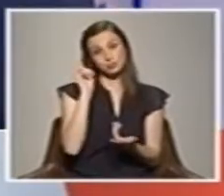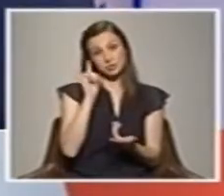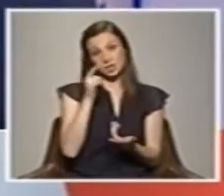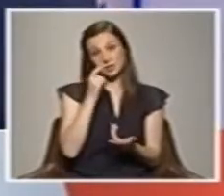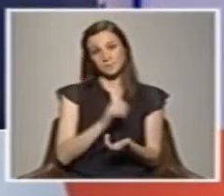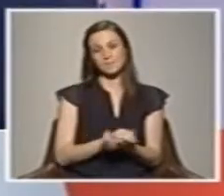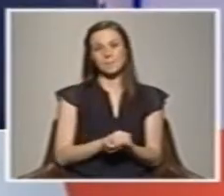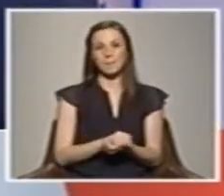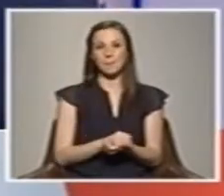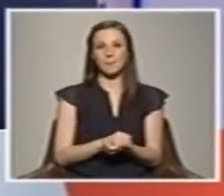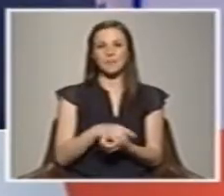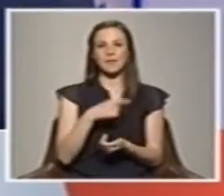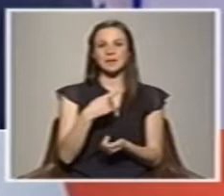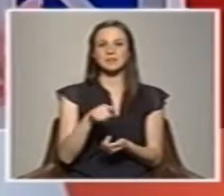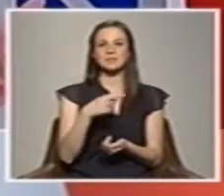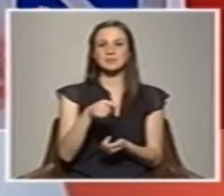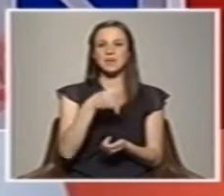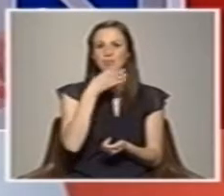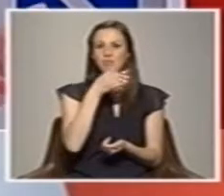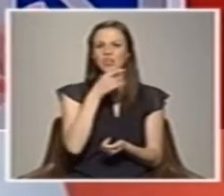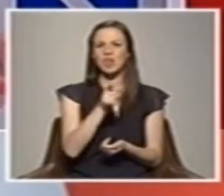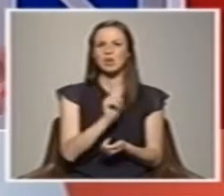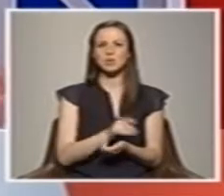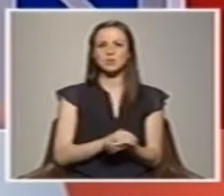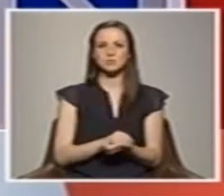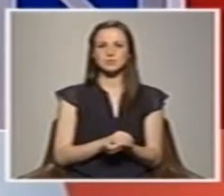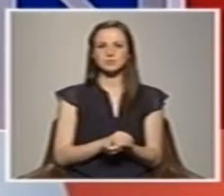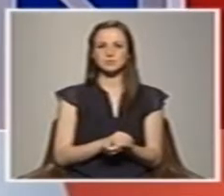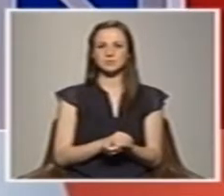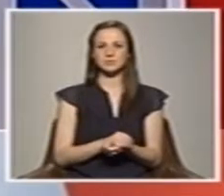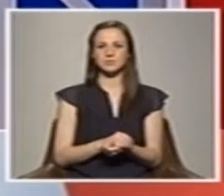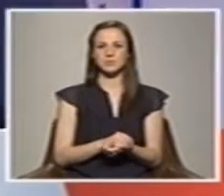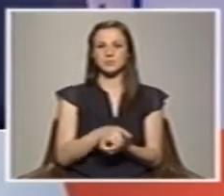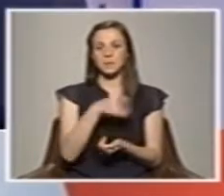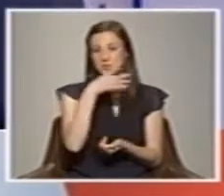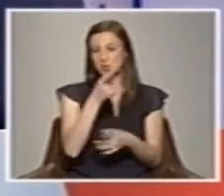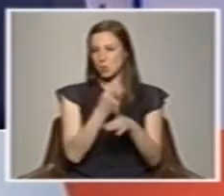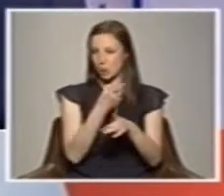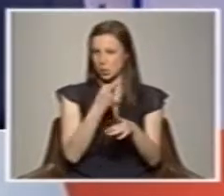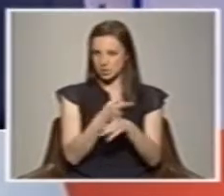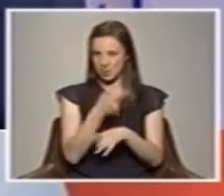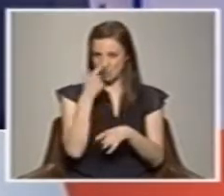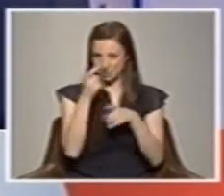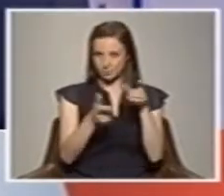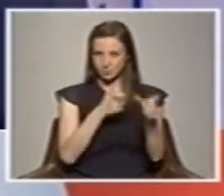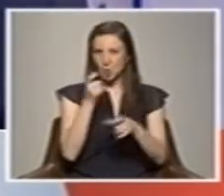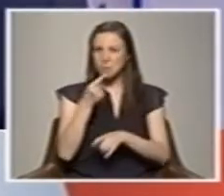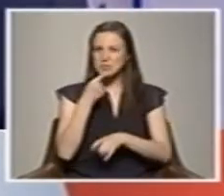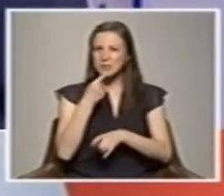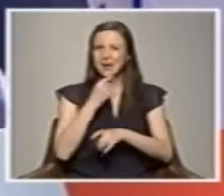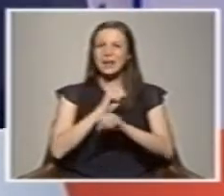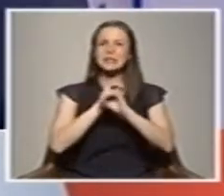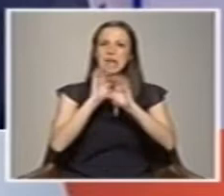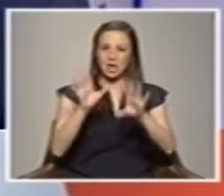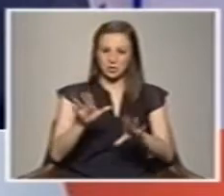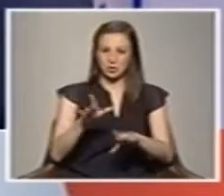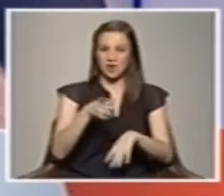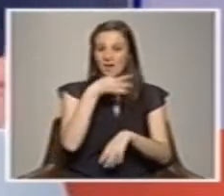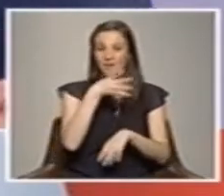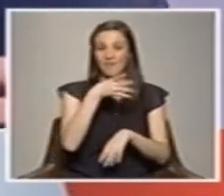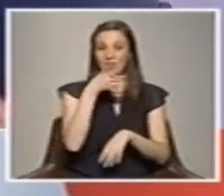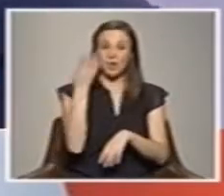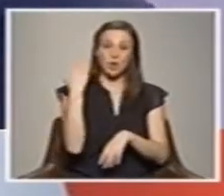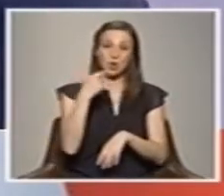Vamos falar aqui um bocadinho de outra ideia gira que vocês têm, que é o porquinho esmel, pode ser? Pode ser, mas deixe-me só, Eduardo, a dizer uma coisa. Para as pessoas perceberem bem o que isto é. Quando há bocado falávamos